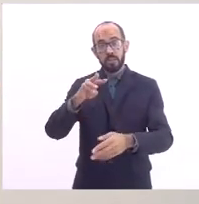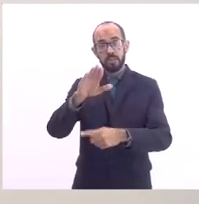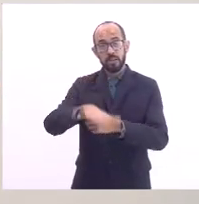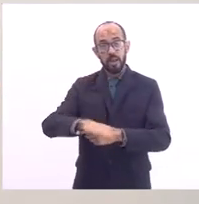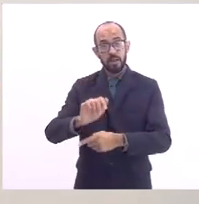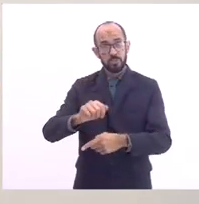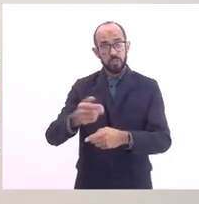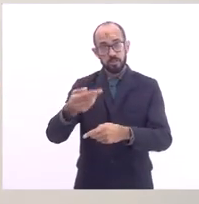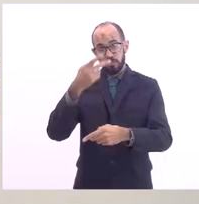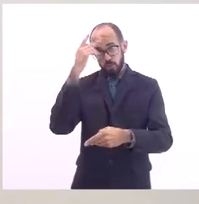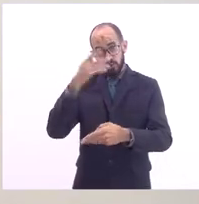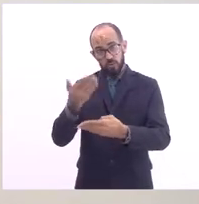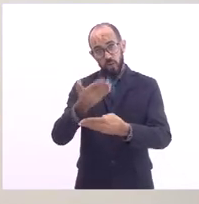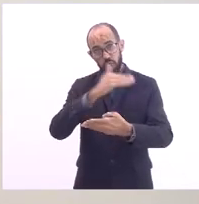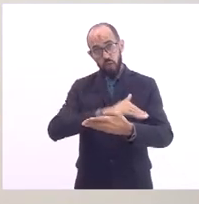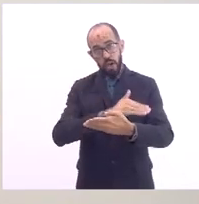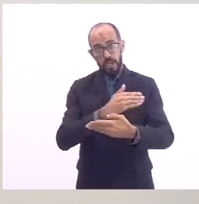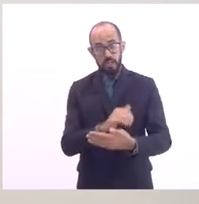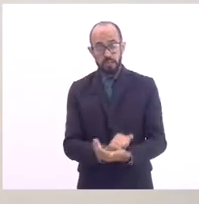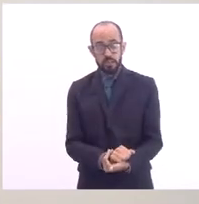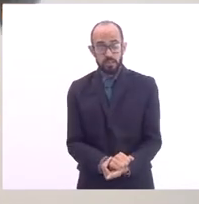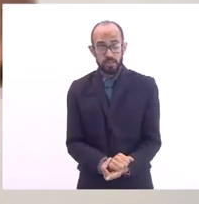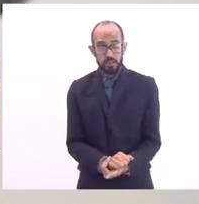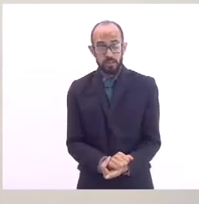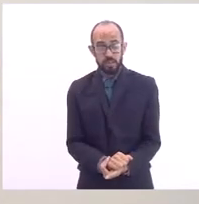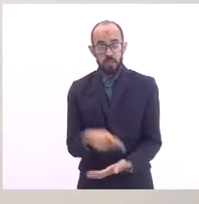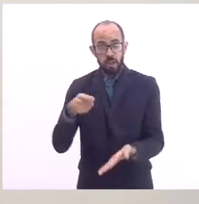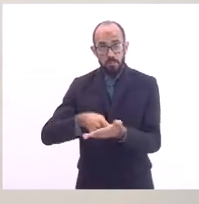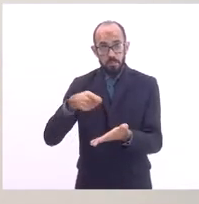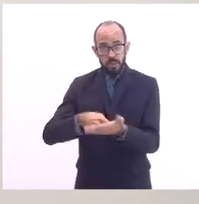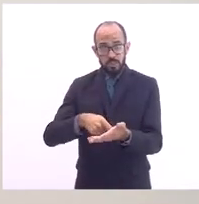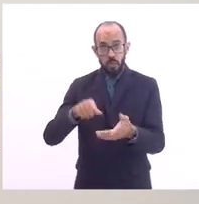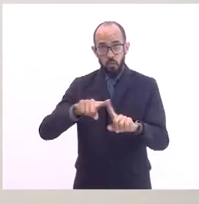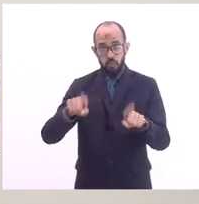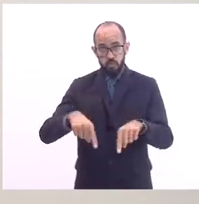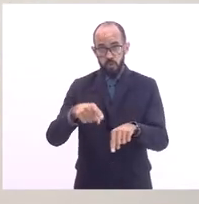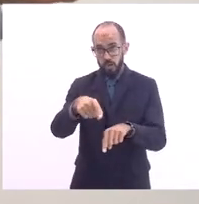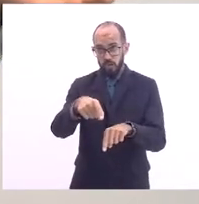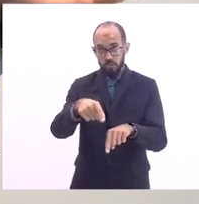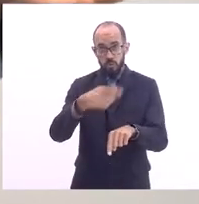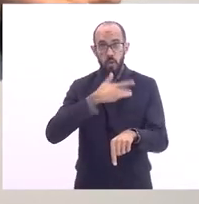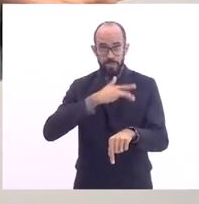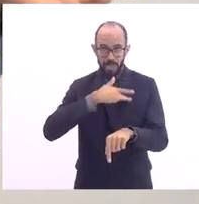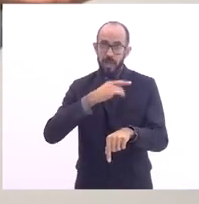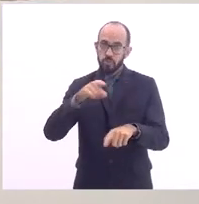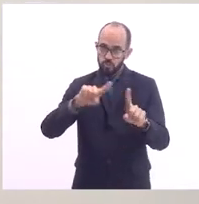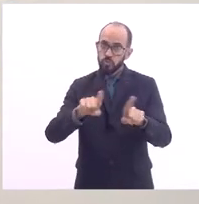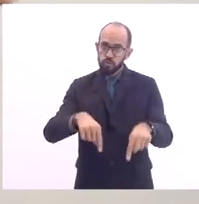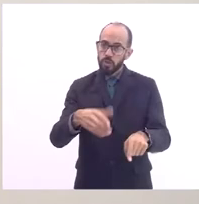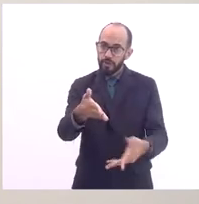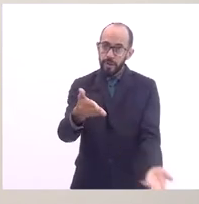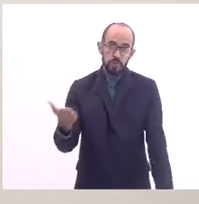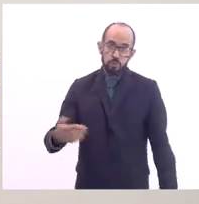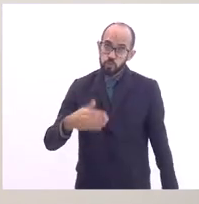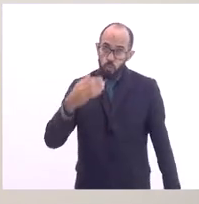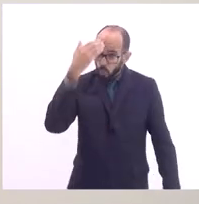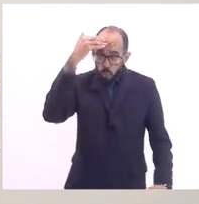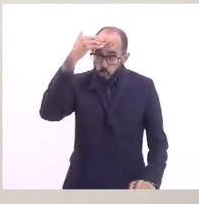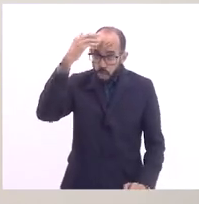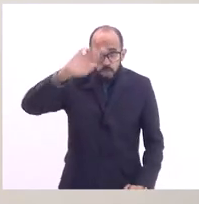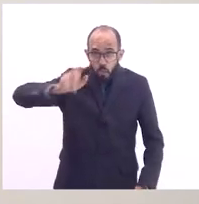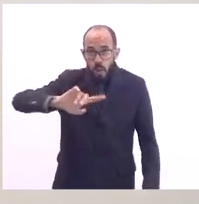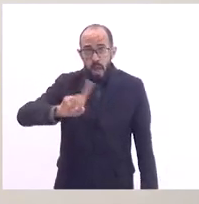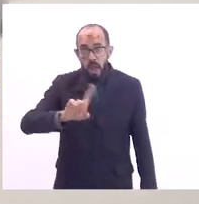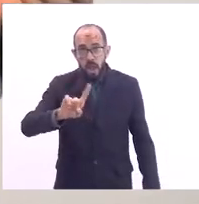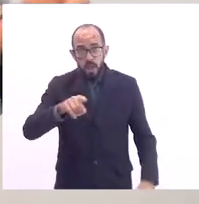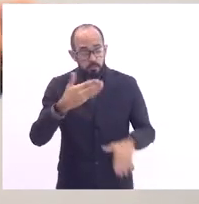fora. Aí é aquela pressão em cima dos funcionários, entendeu? Os funcionários, coitadinhos da Enel, eles não têm culpa.